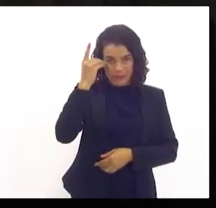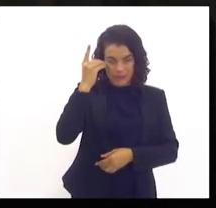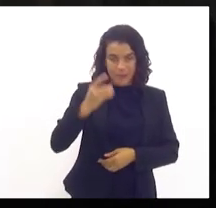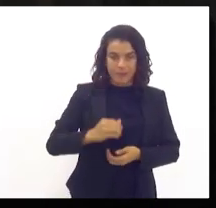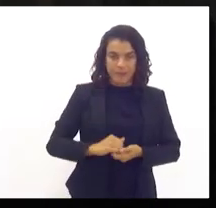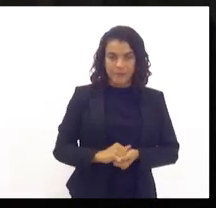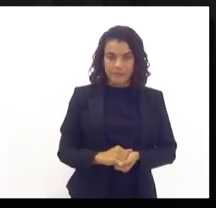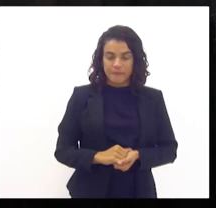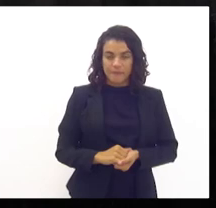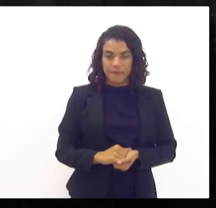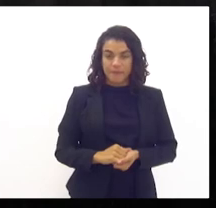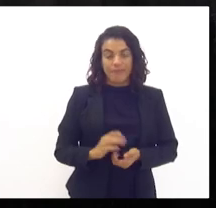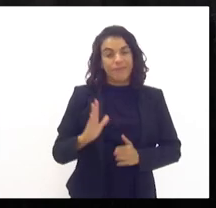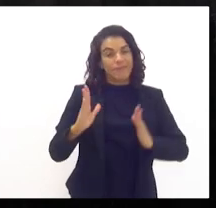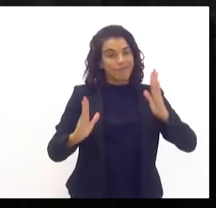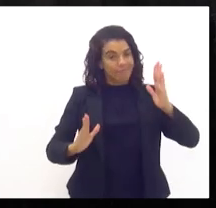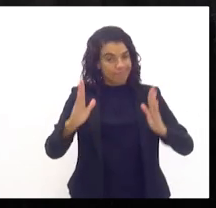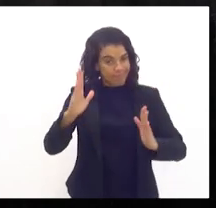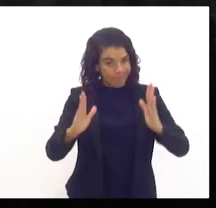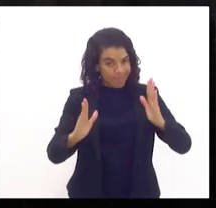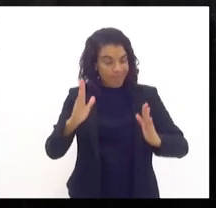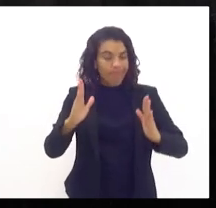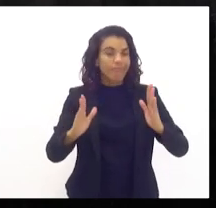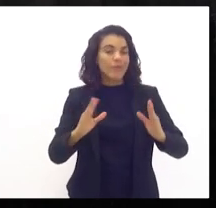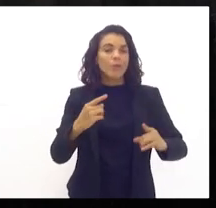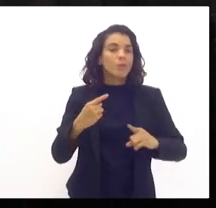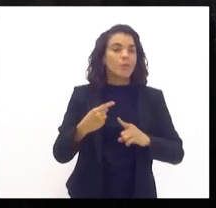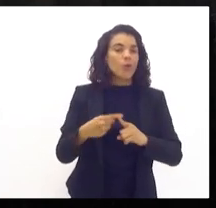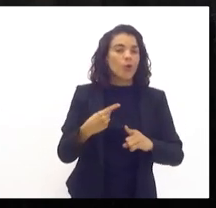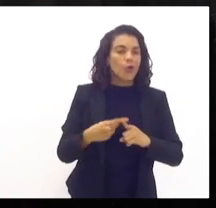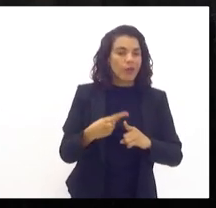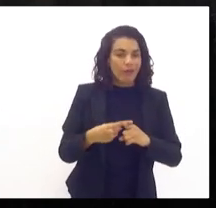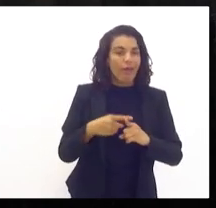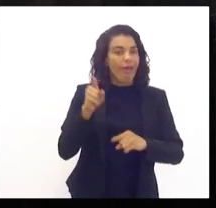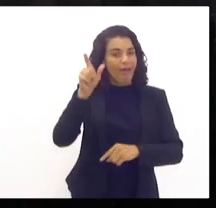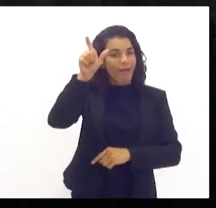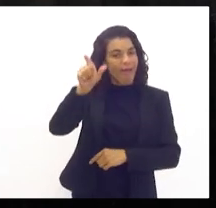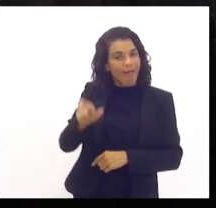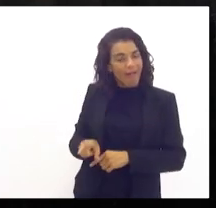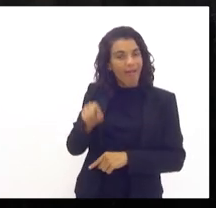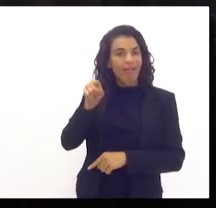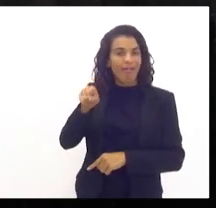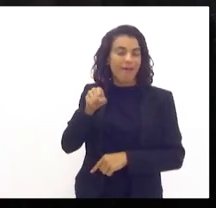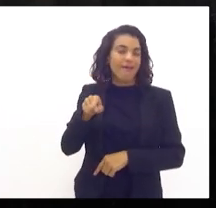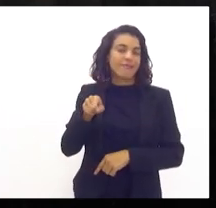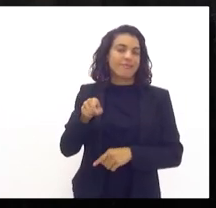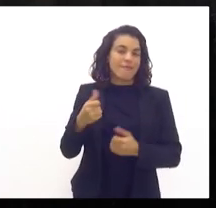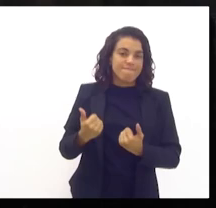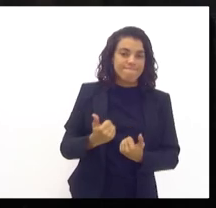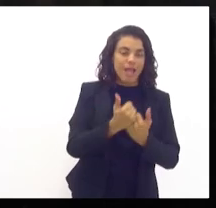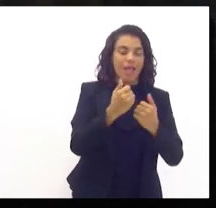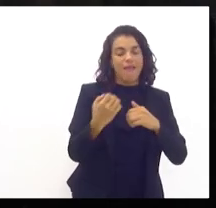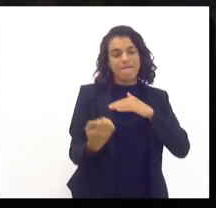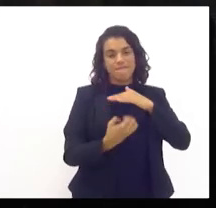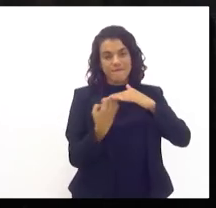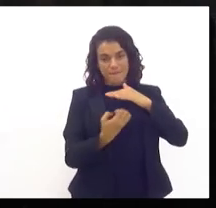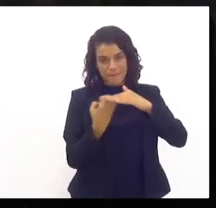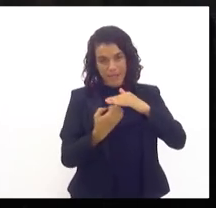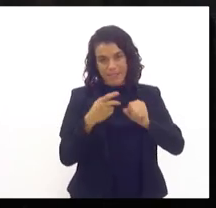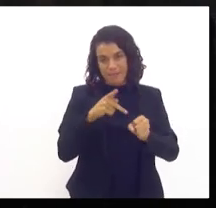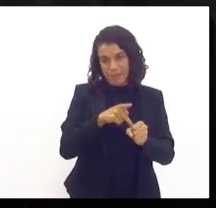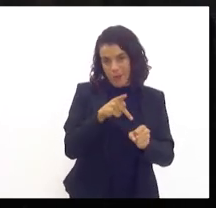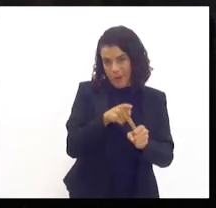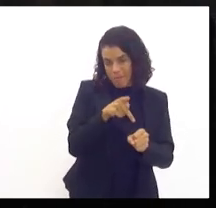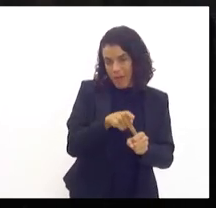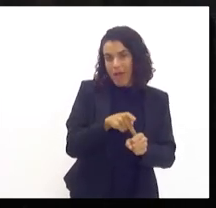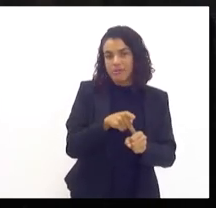Dilma. Era porque um dos grandes motivos, uma empresa como a Petrobras, conduzindo